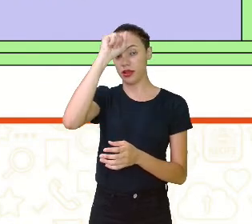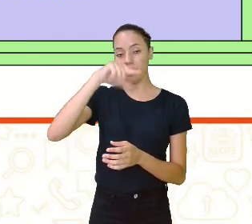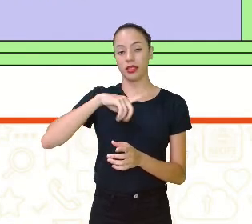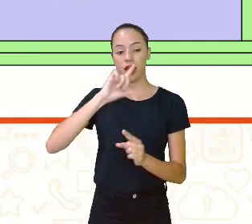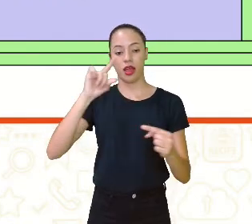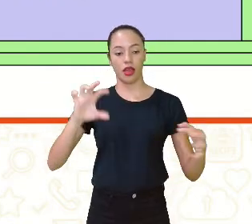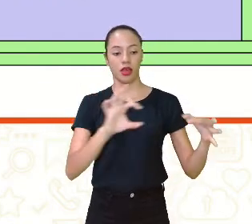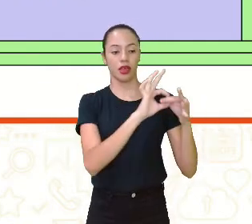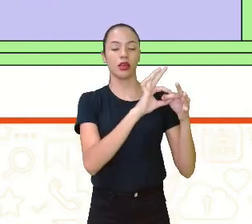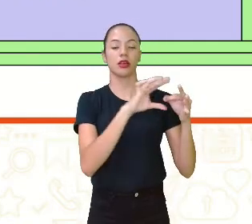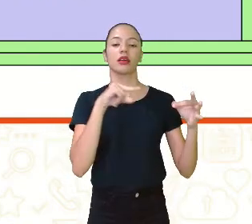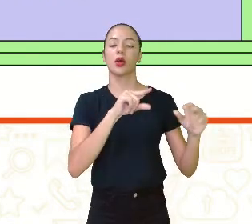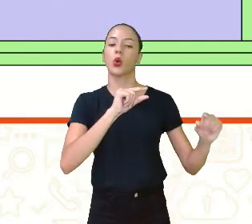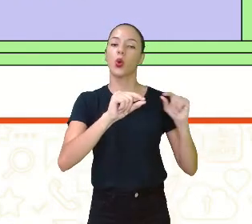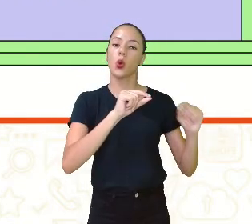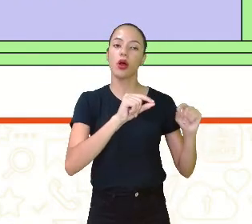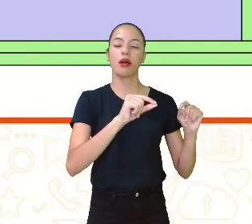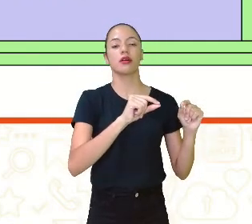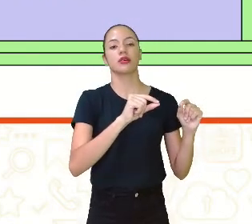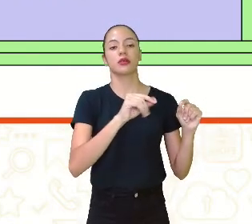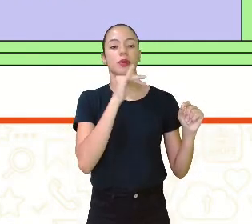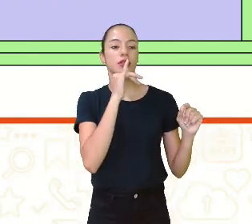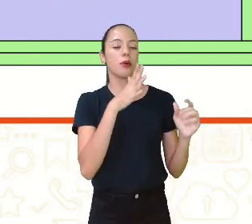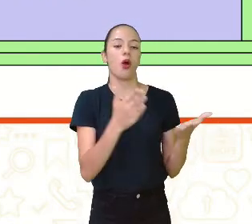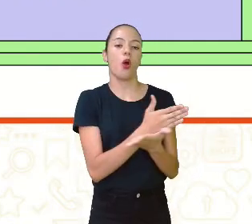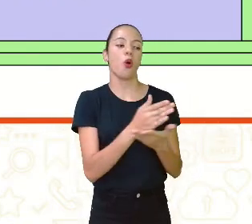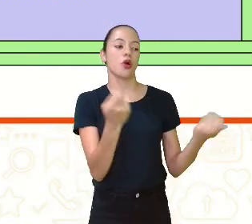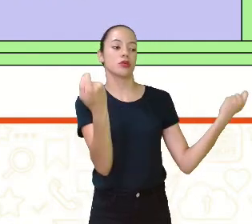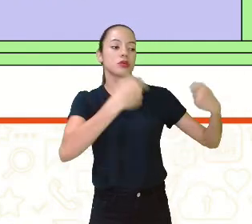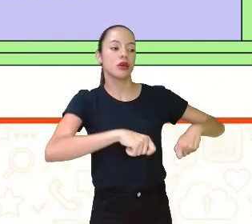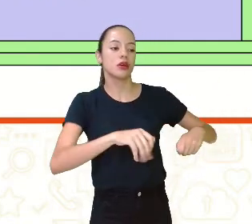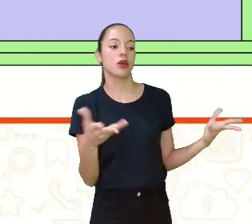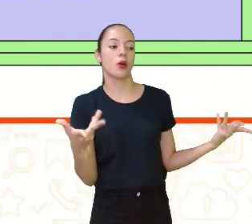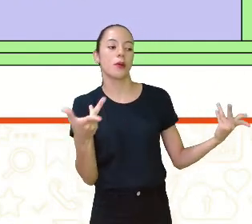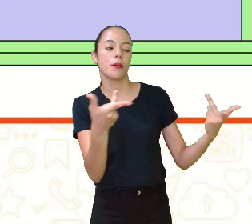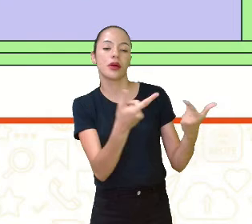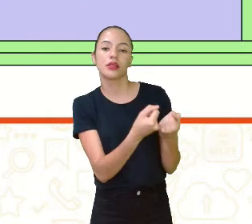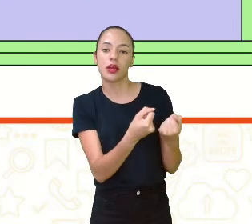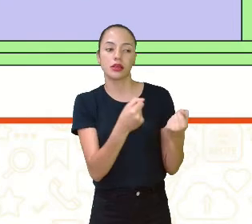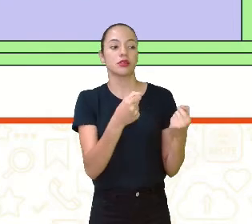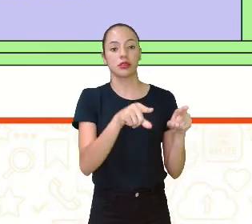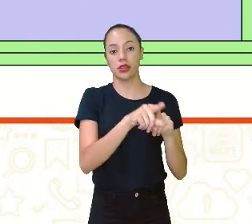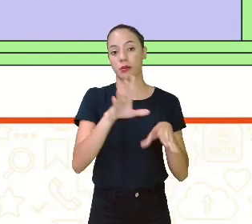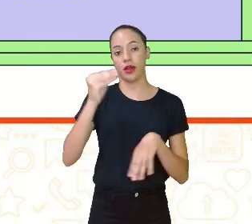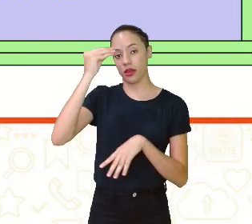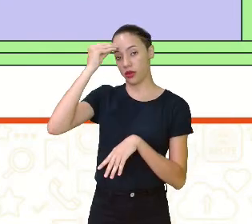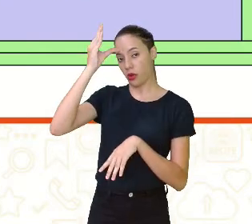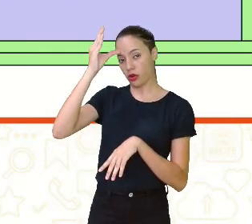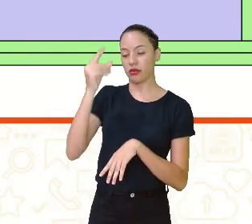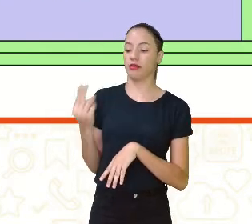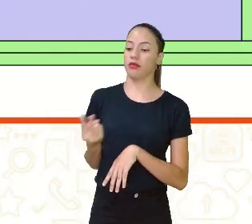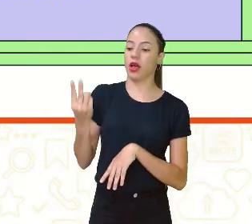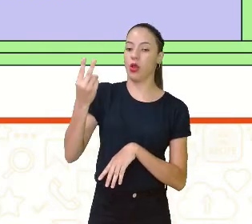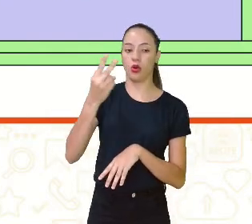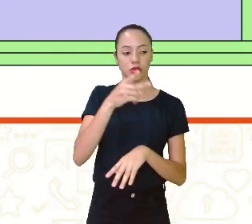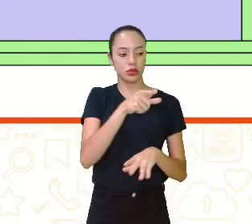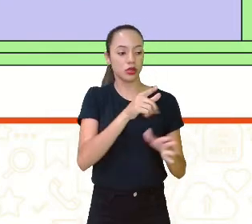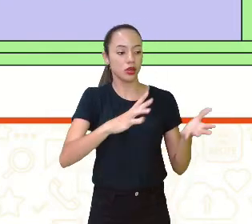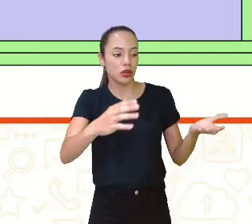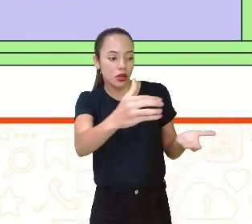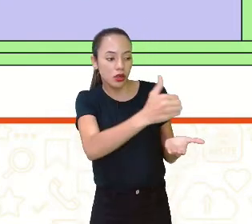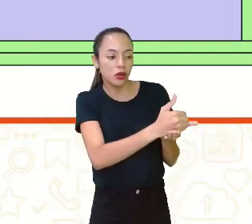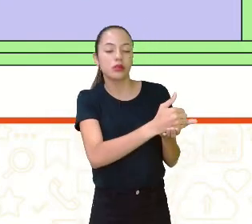pessoal, onde competências, comportamentos, habilidades, conhecimentos e valores são adquiridos